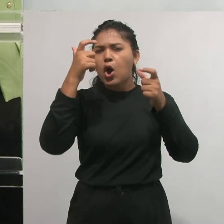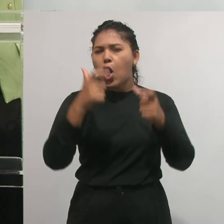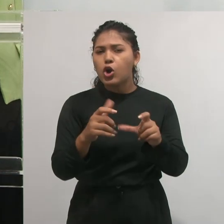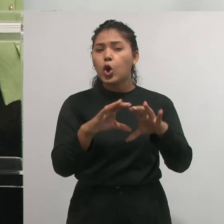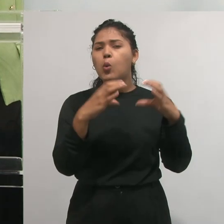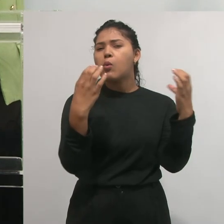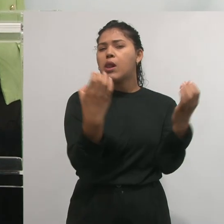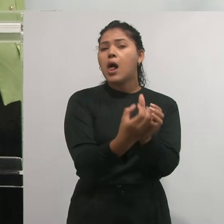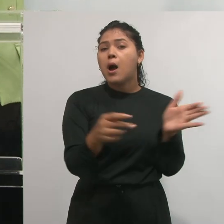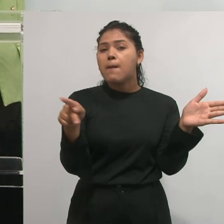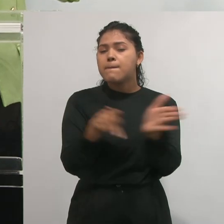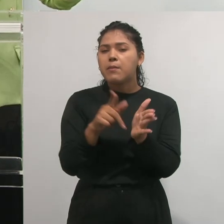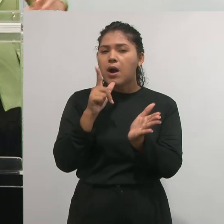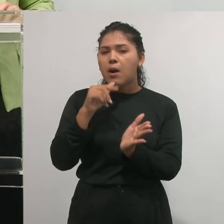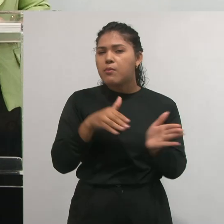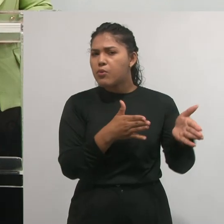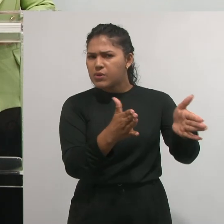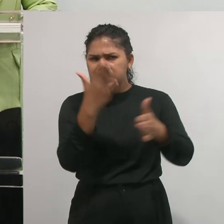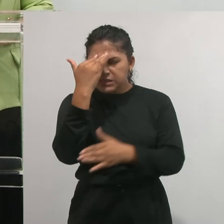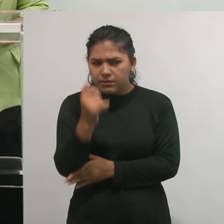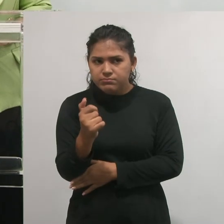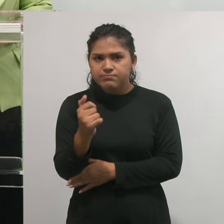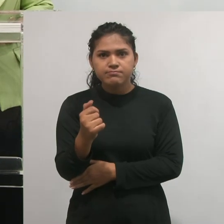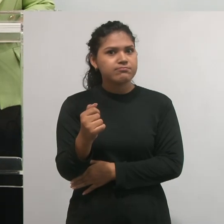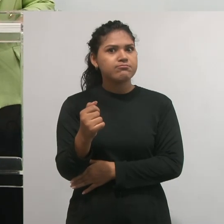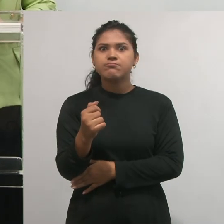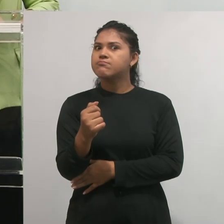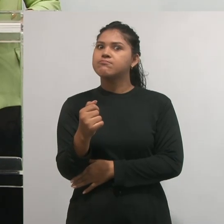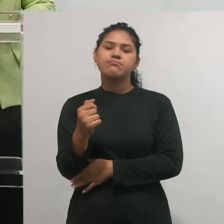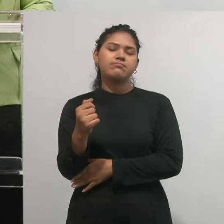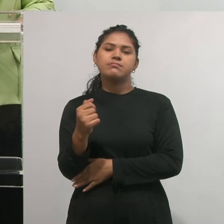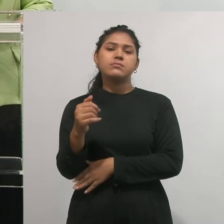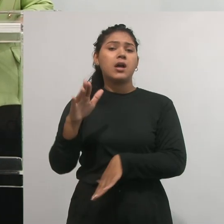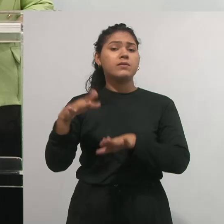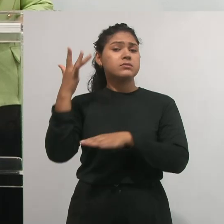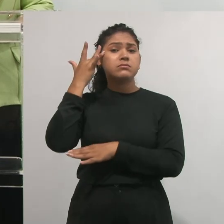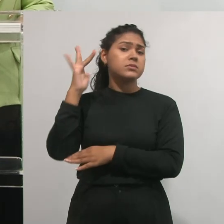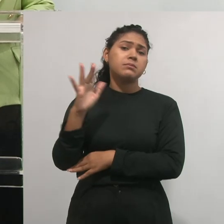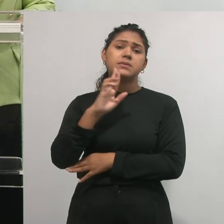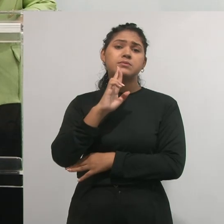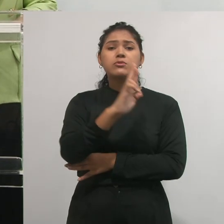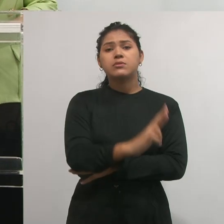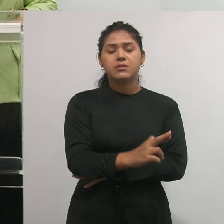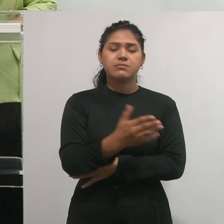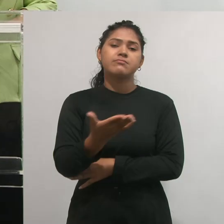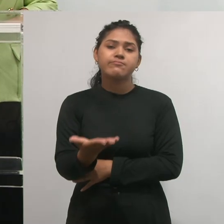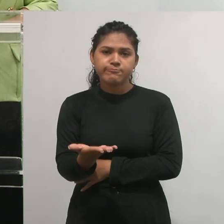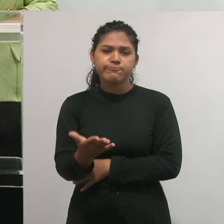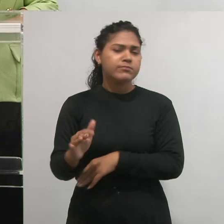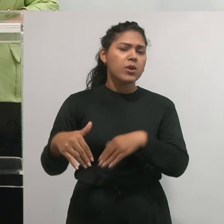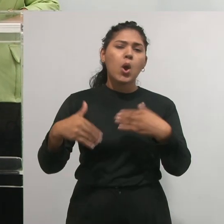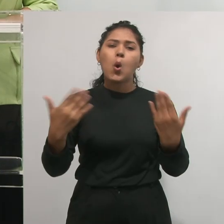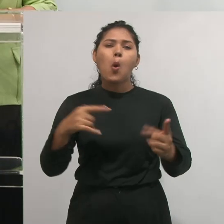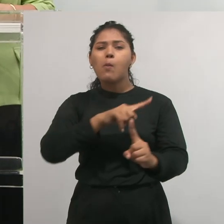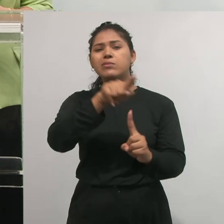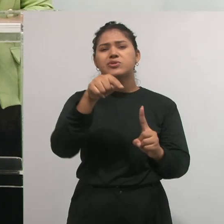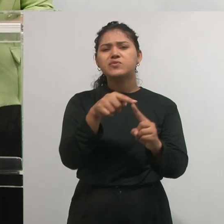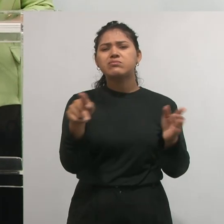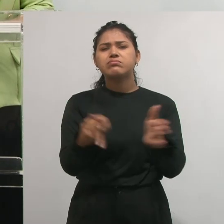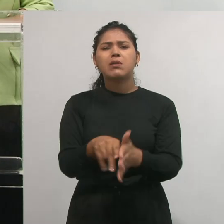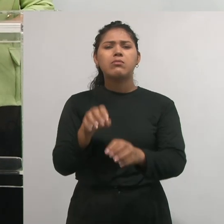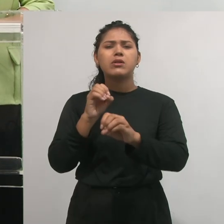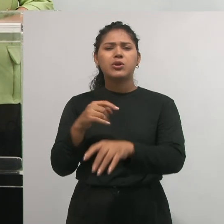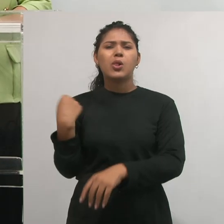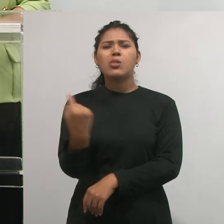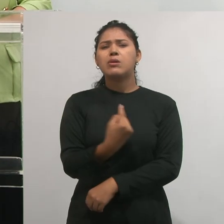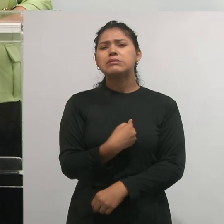ribeirinha que fica a 10 quilômetros da casa dele, ele não vai saber te responder. Então, que